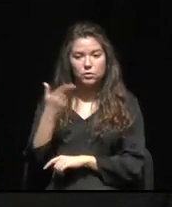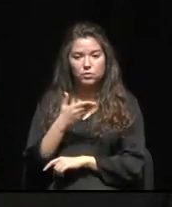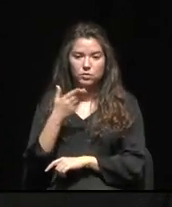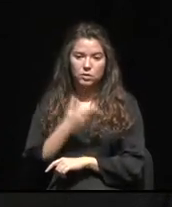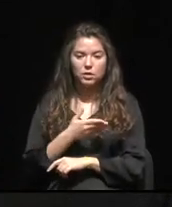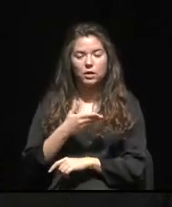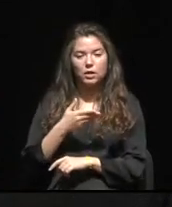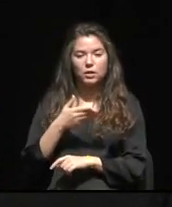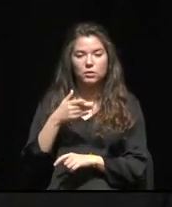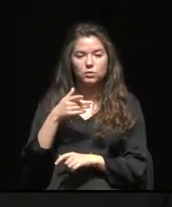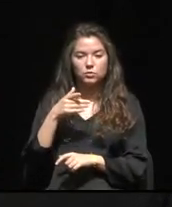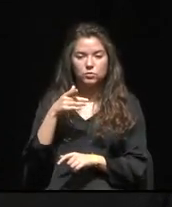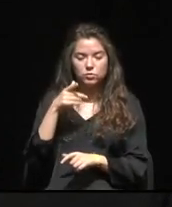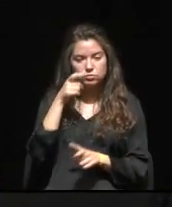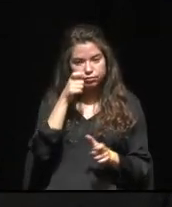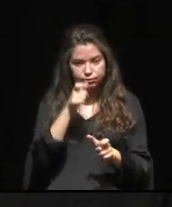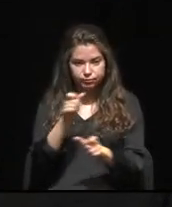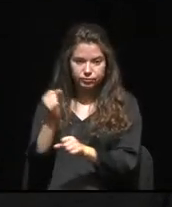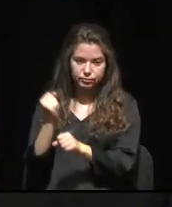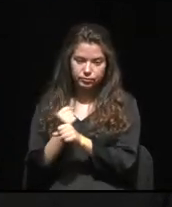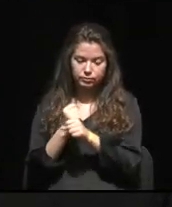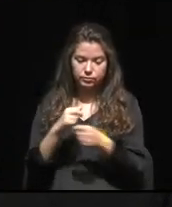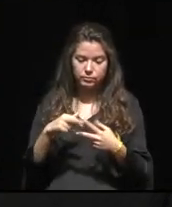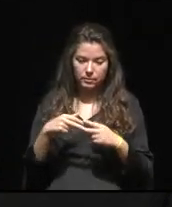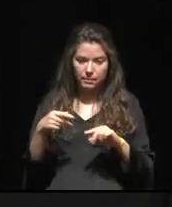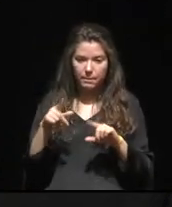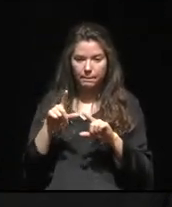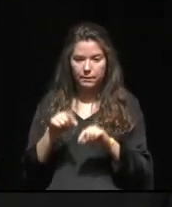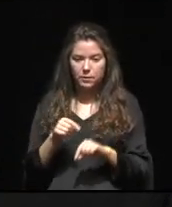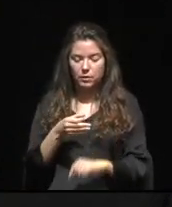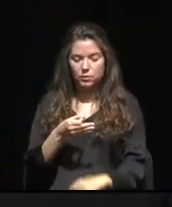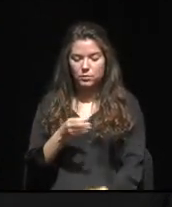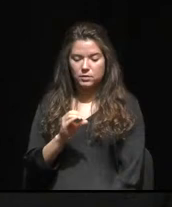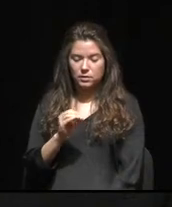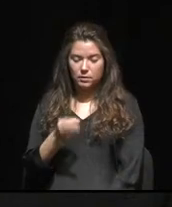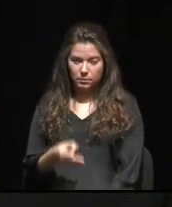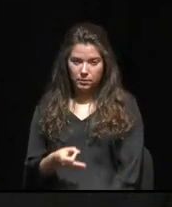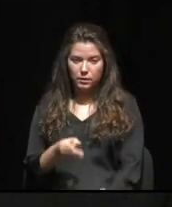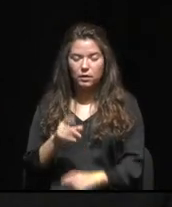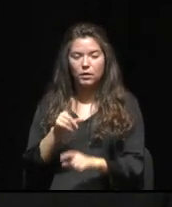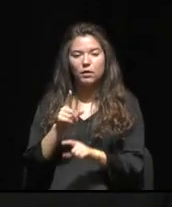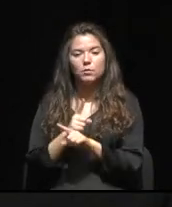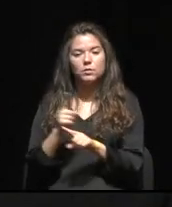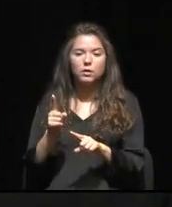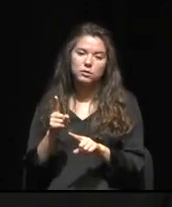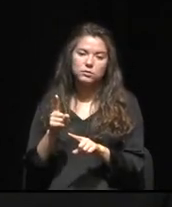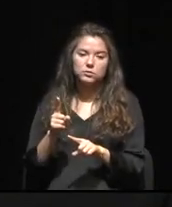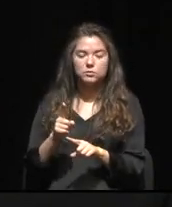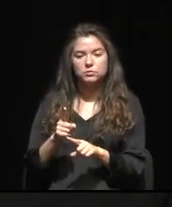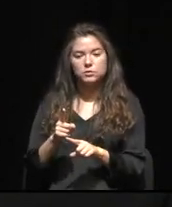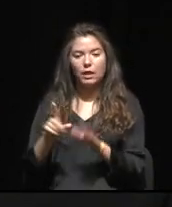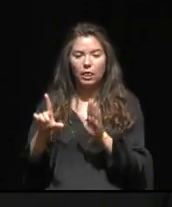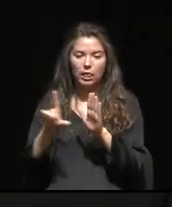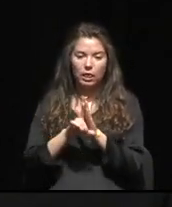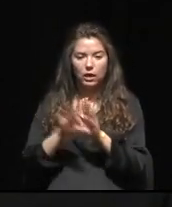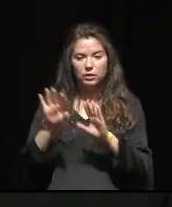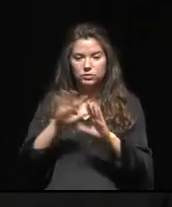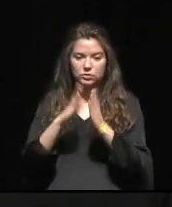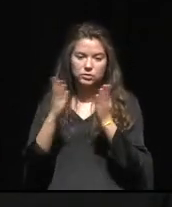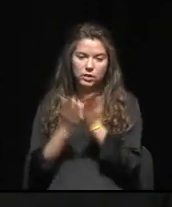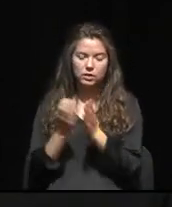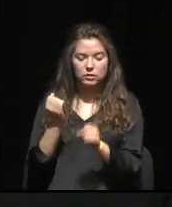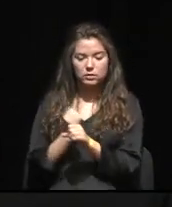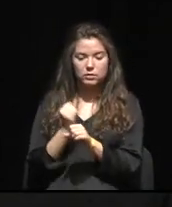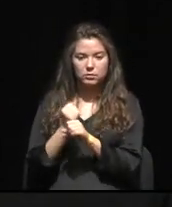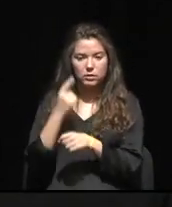laborais dos fiscais municipais e uma recomendação 10705 do PCP pelo cumprimento da lei geral do Trabalho em funções públicas